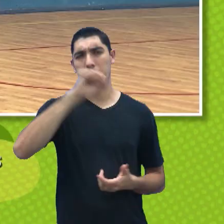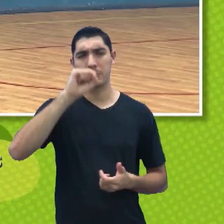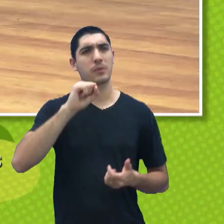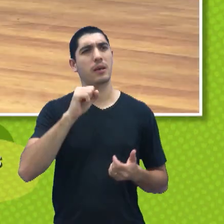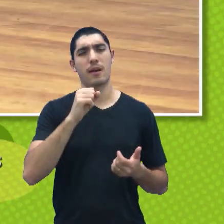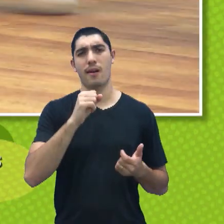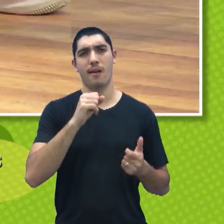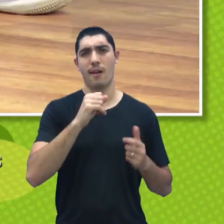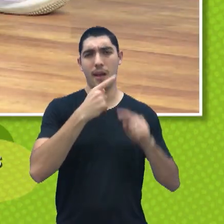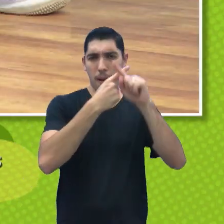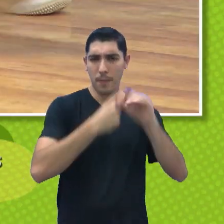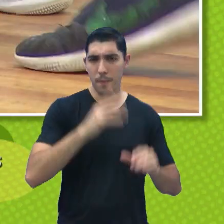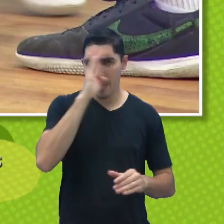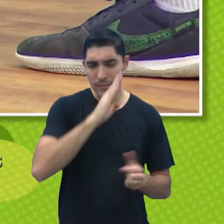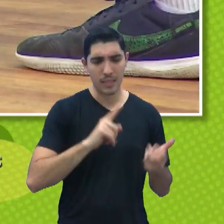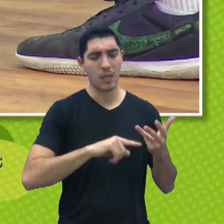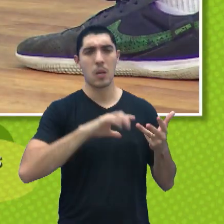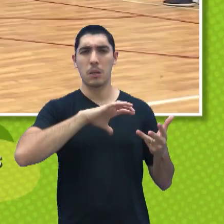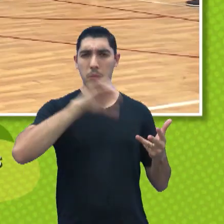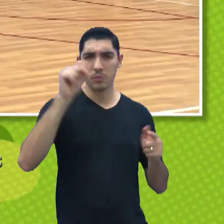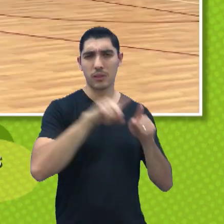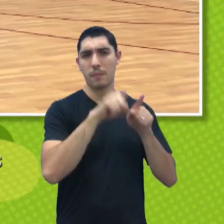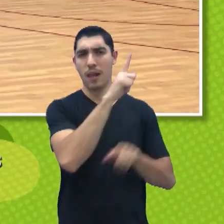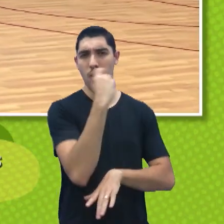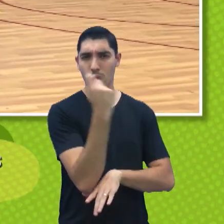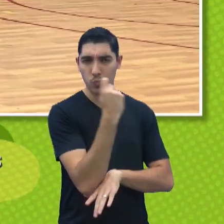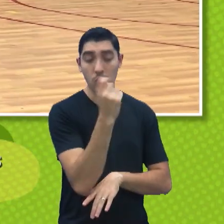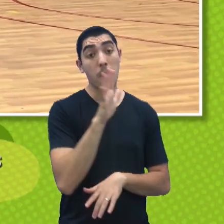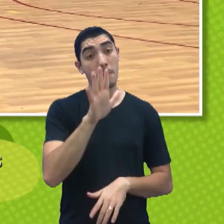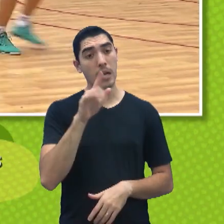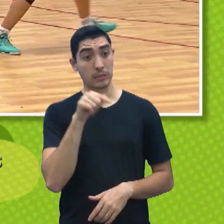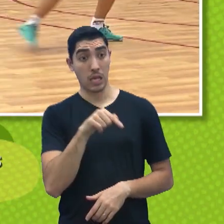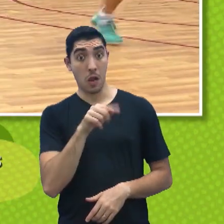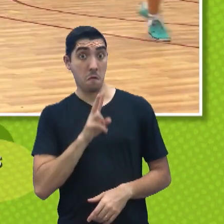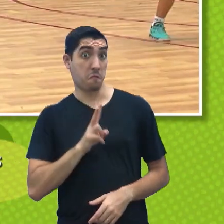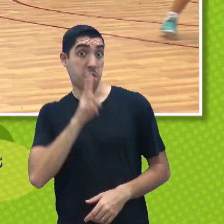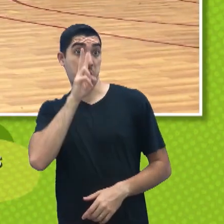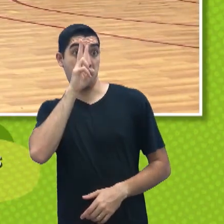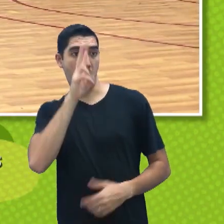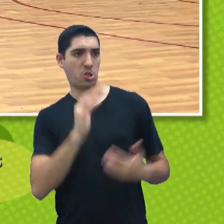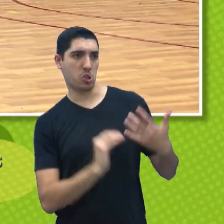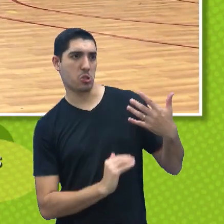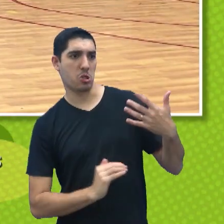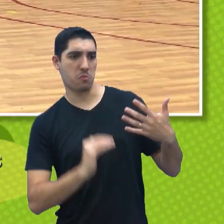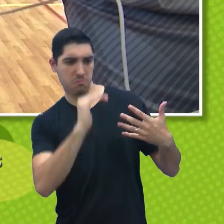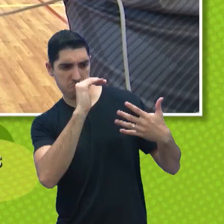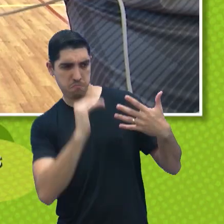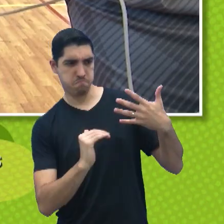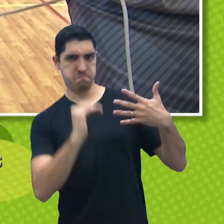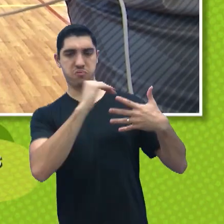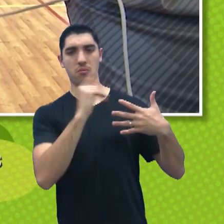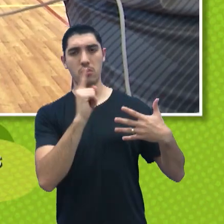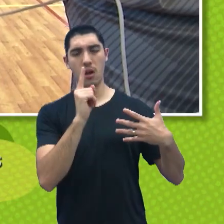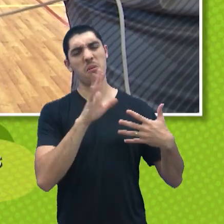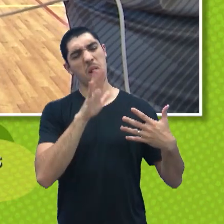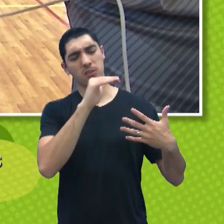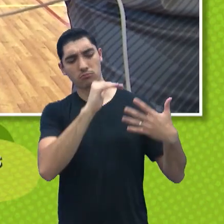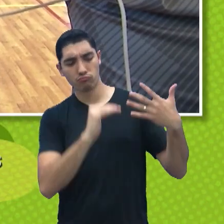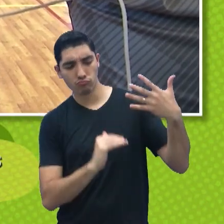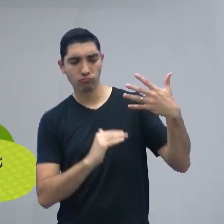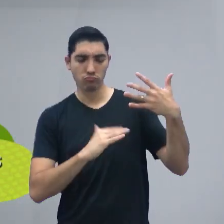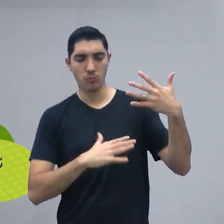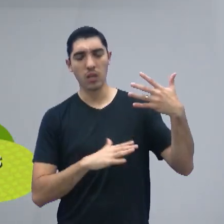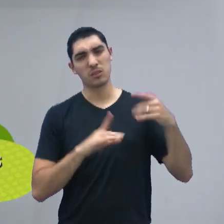de futsal, não está tão bem assim na Liga, mas está na parte intermediária de cima da tabela. Adversário complicado para o São José